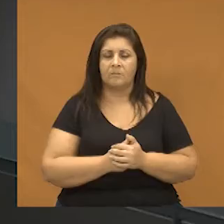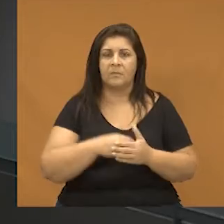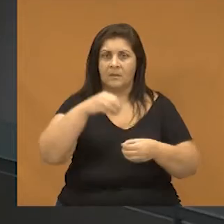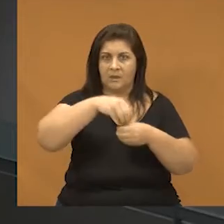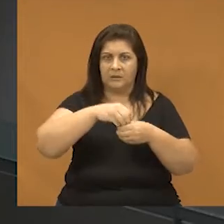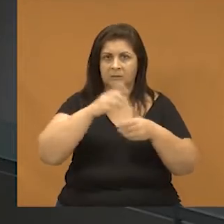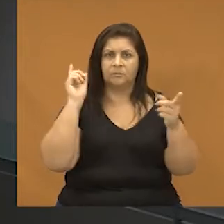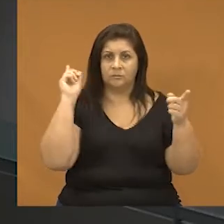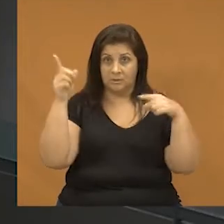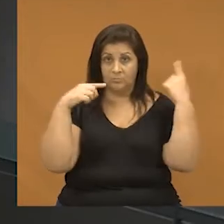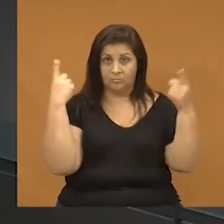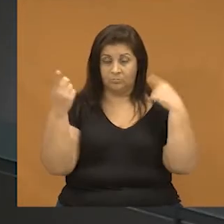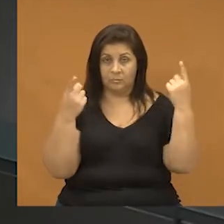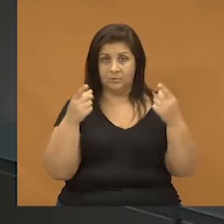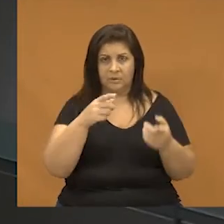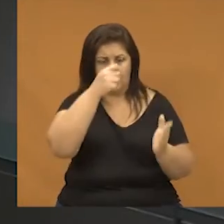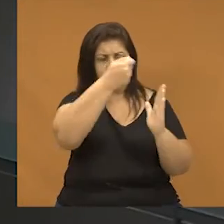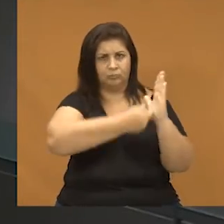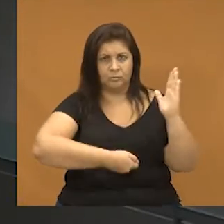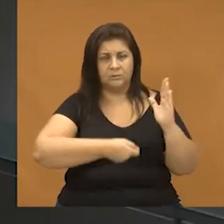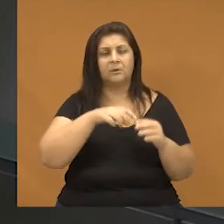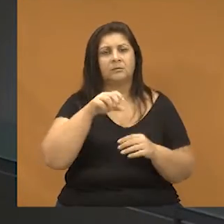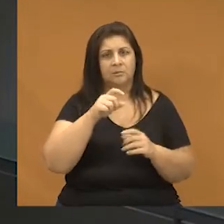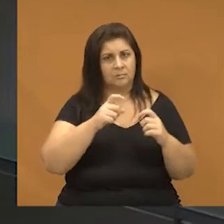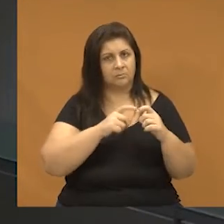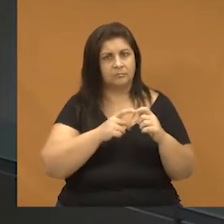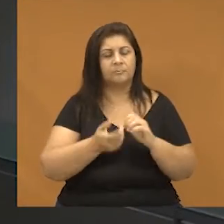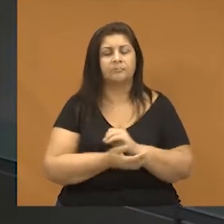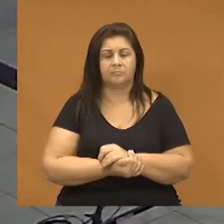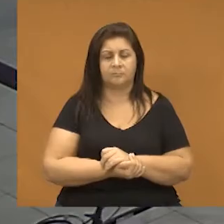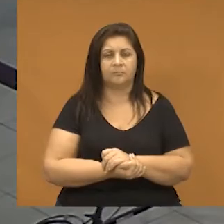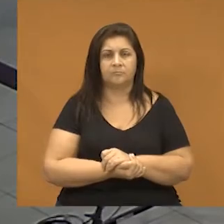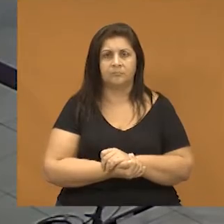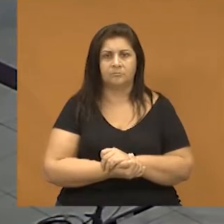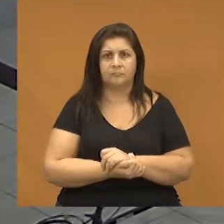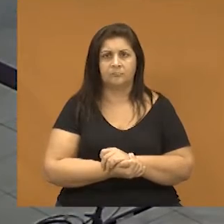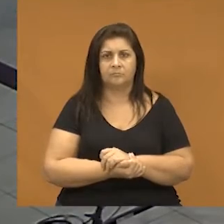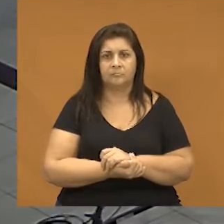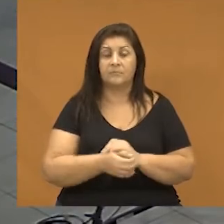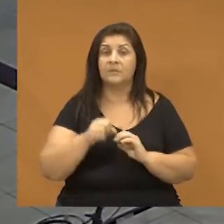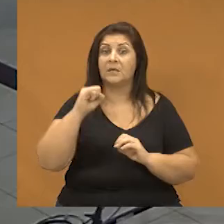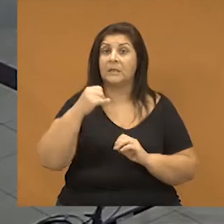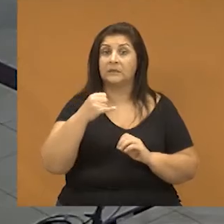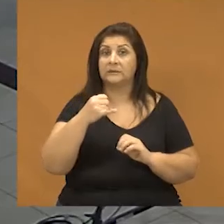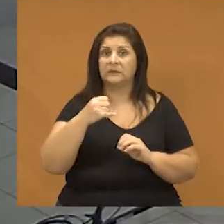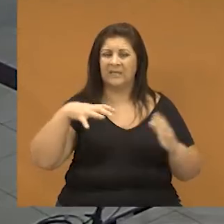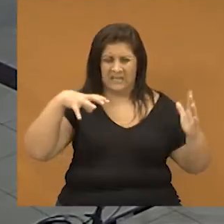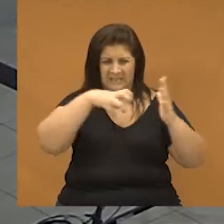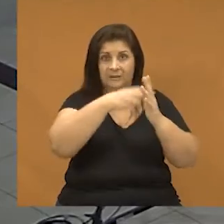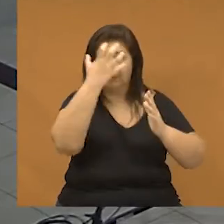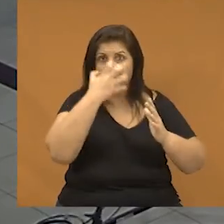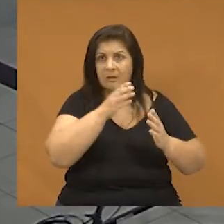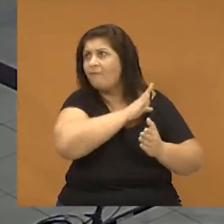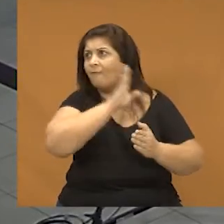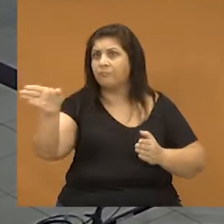da unidade móvel do SAMU. Então, foi bem colocado isso também no projeto. Parabéns. E a alta complexidade, a gente sabe que tem que ser diretamente